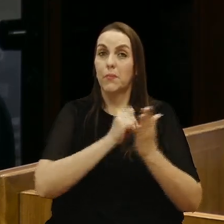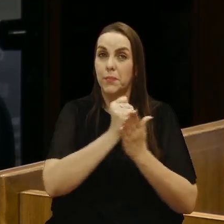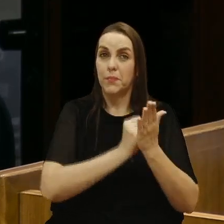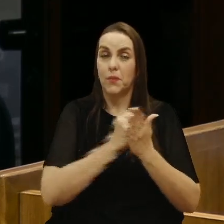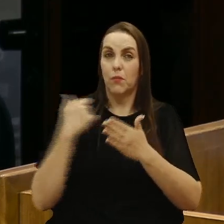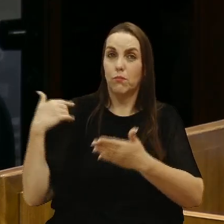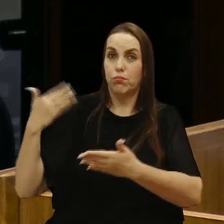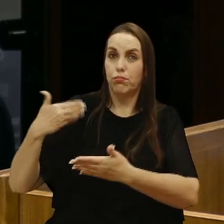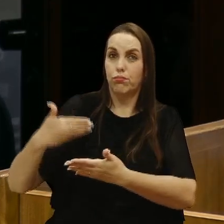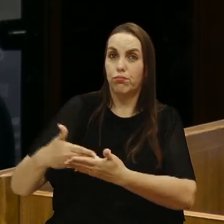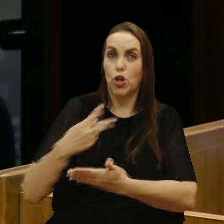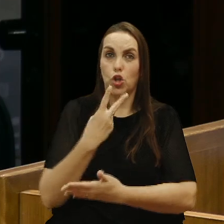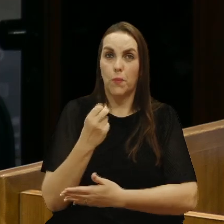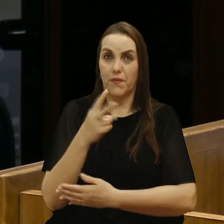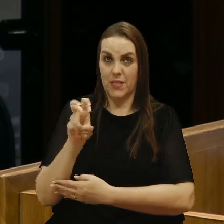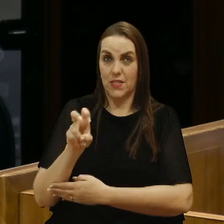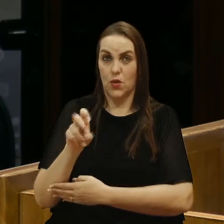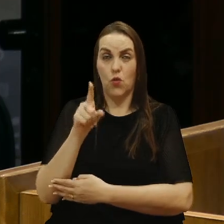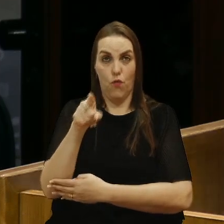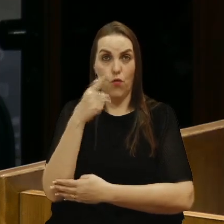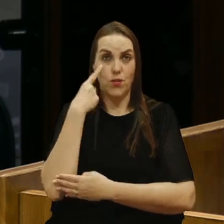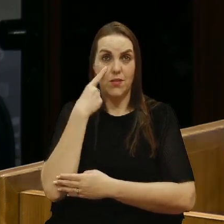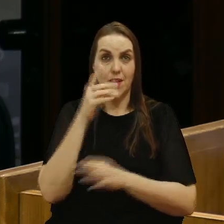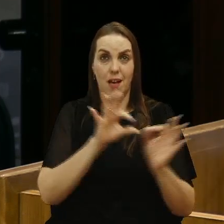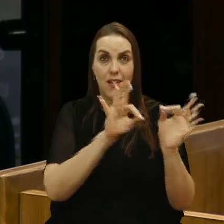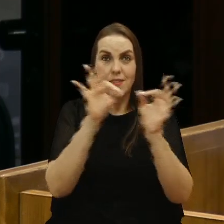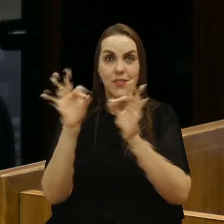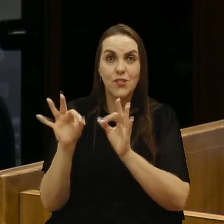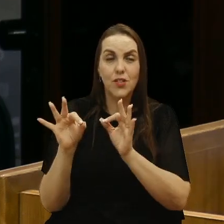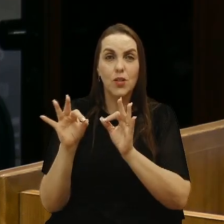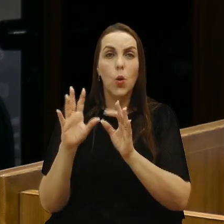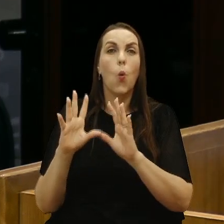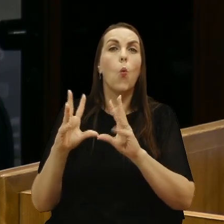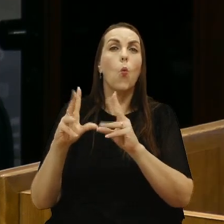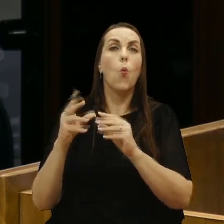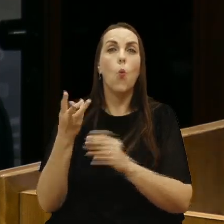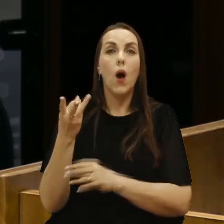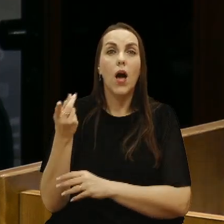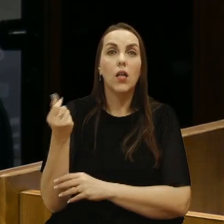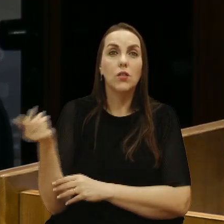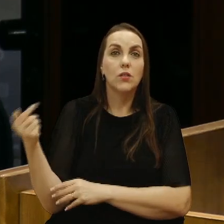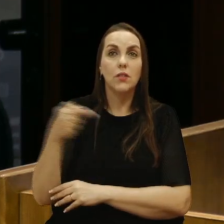caros amigos que você está nos assistindo, sabe quantos vieram para plenário?